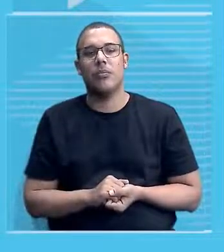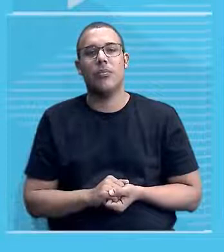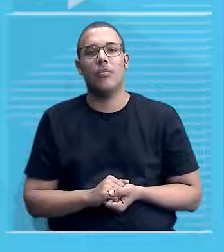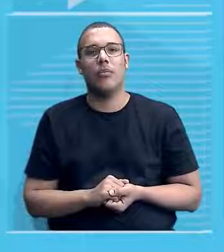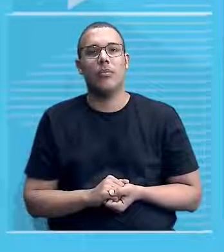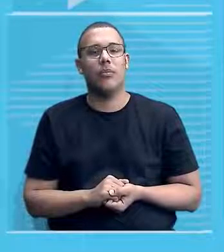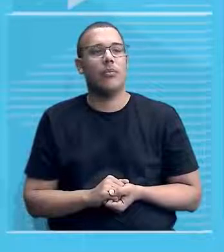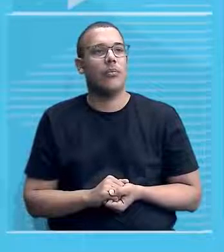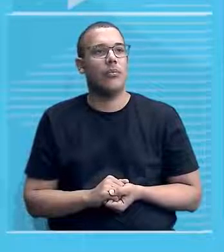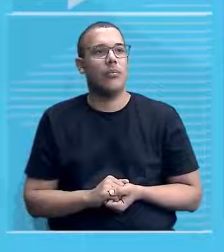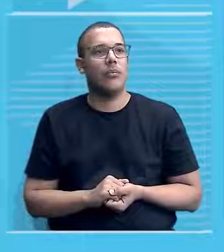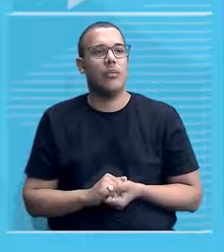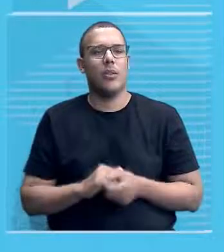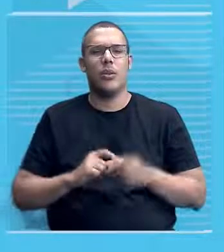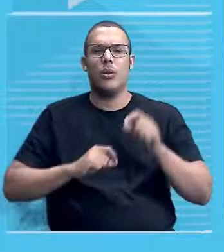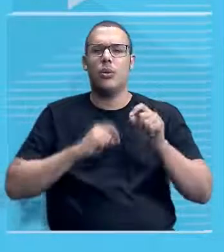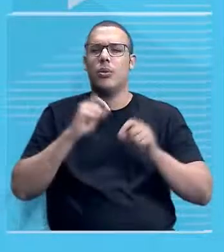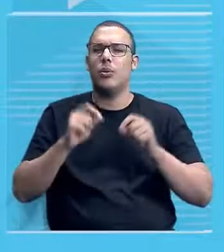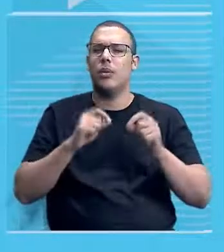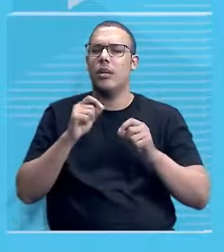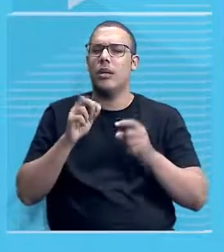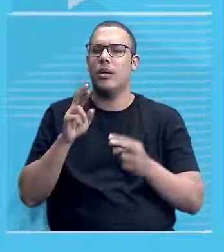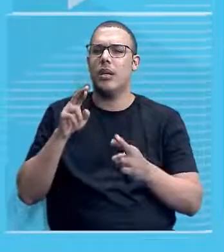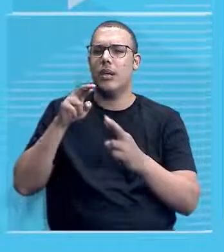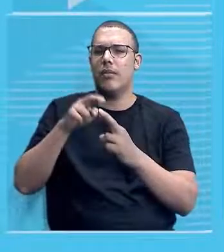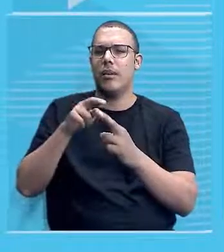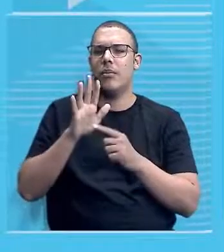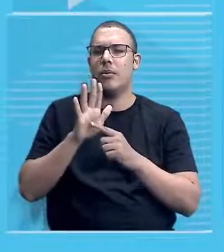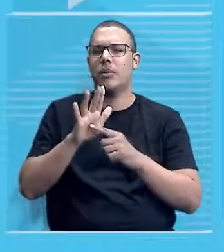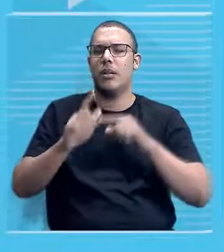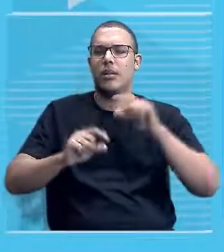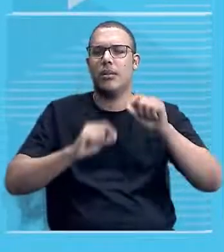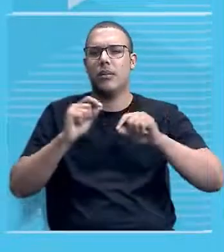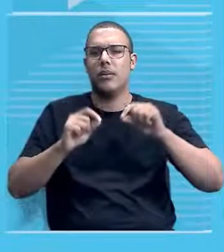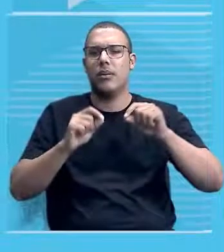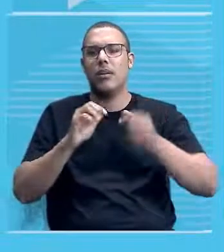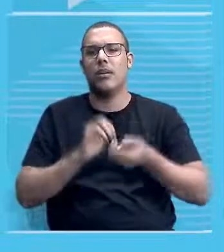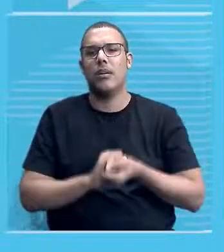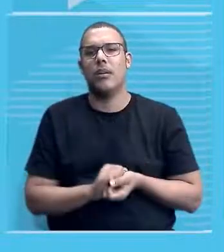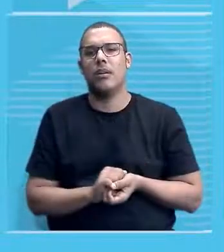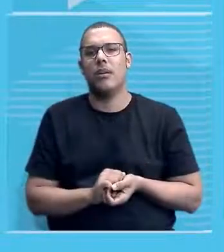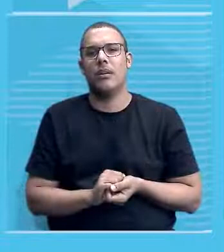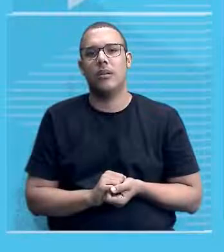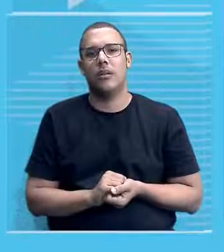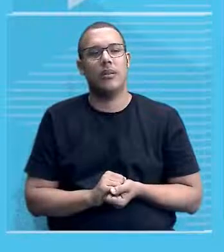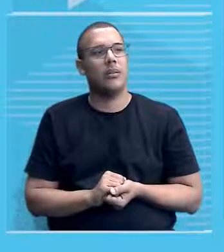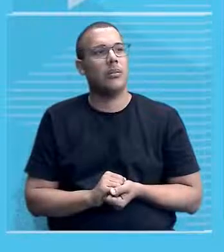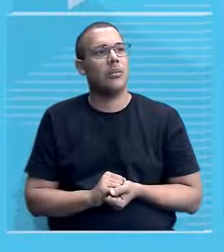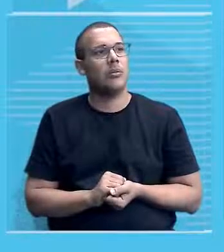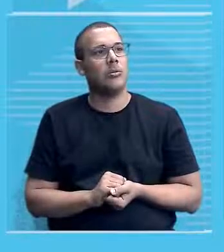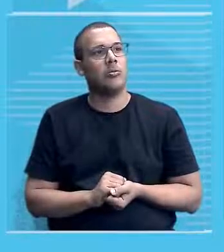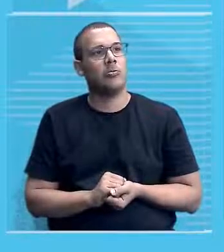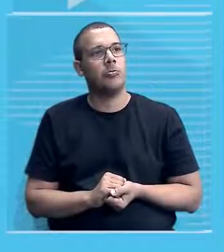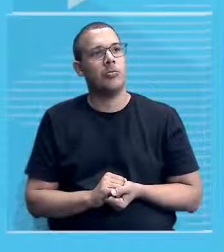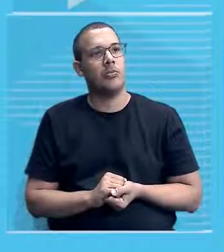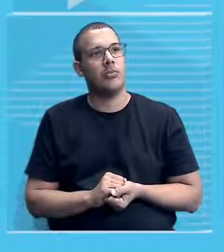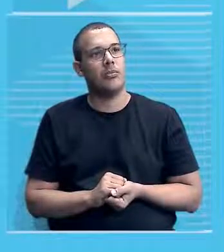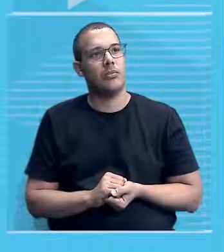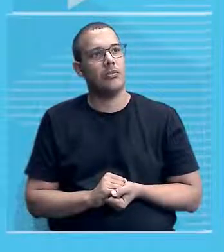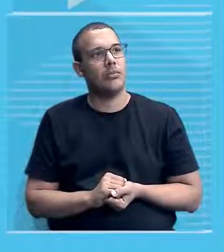e o que que ele quer com essa referência é que quando ele usa o vocativo né na última estrofe